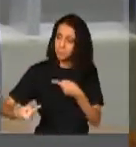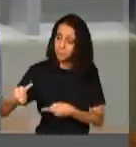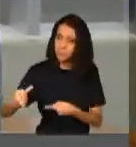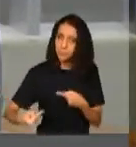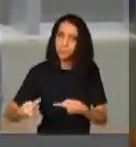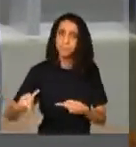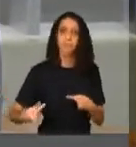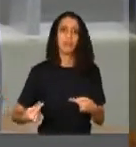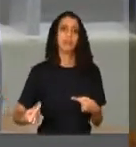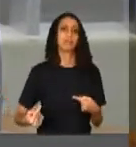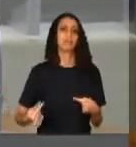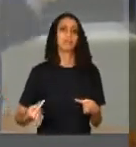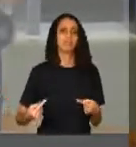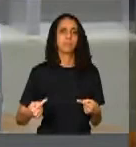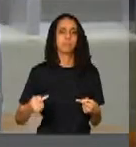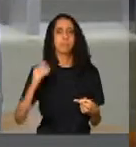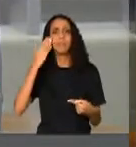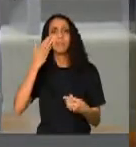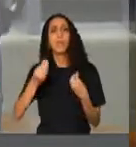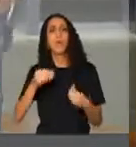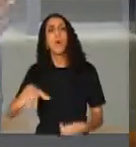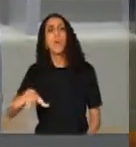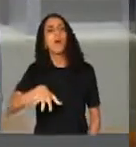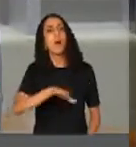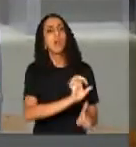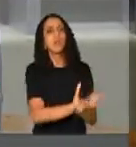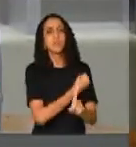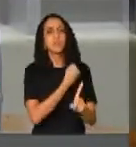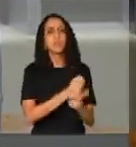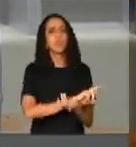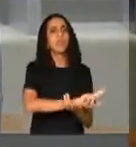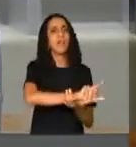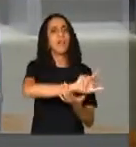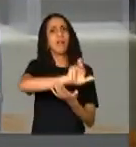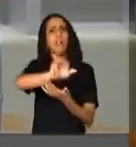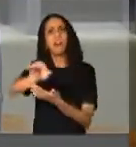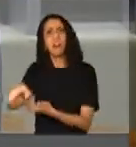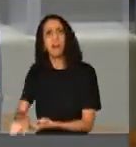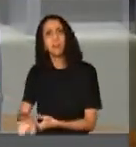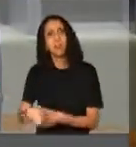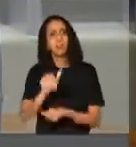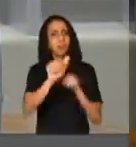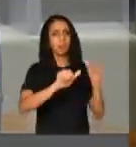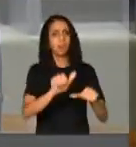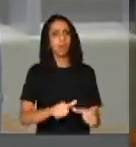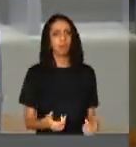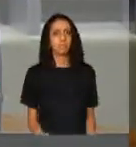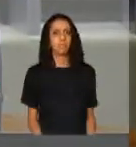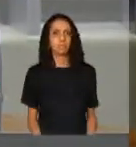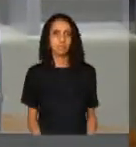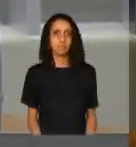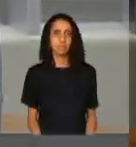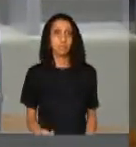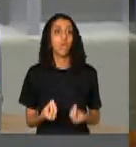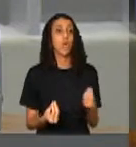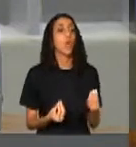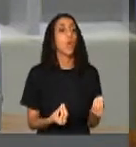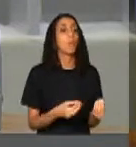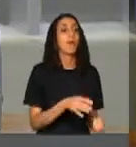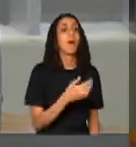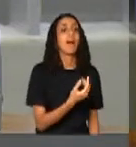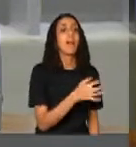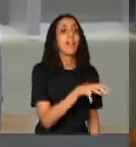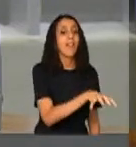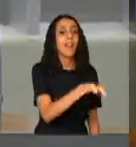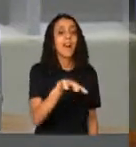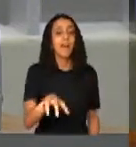cada segmento social que será beneficiado por essa panaceia da reforma da Previdência deva contribuir. A gente quer